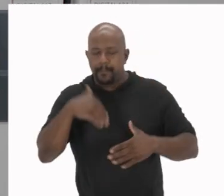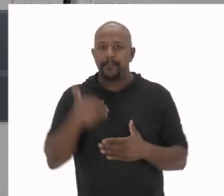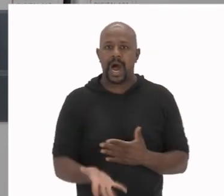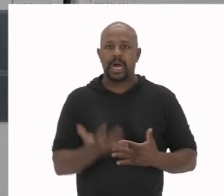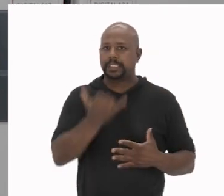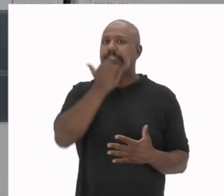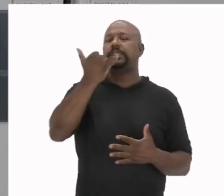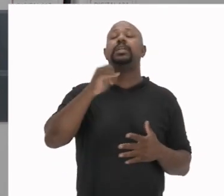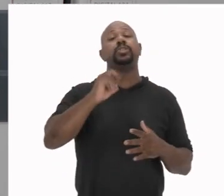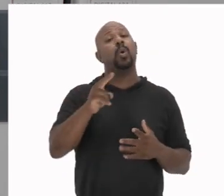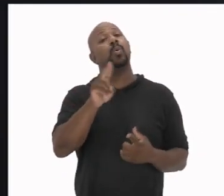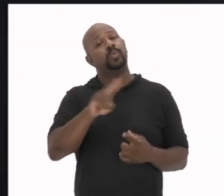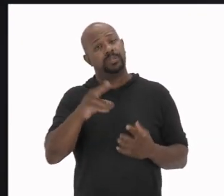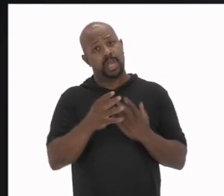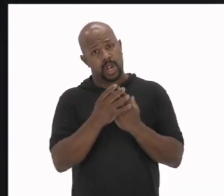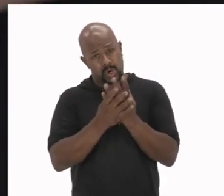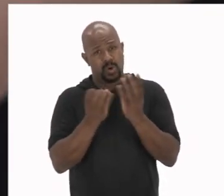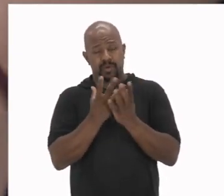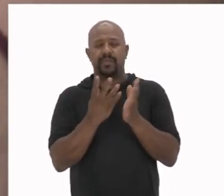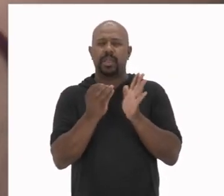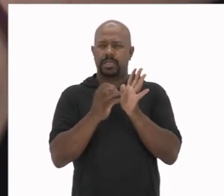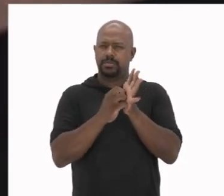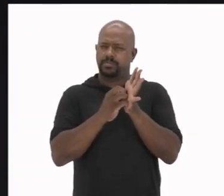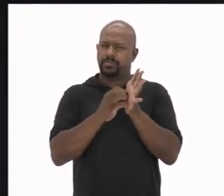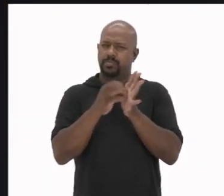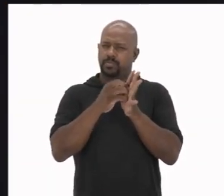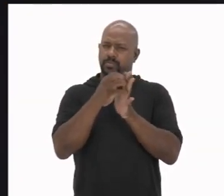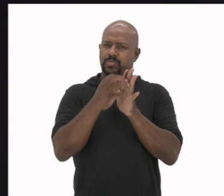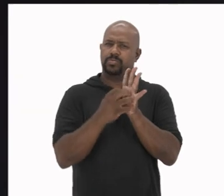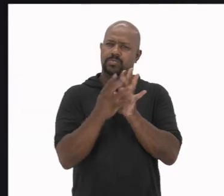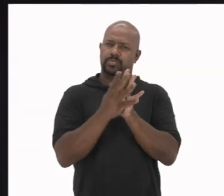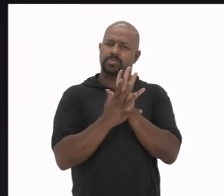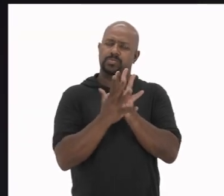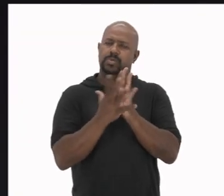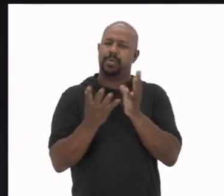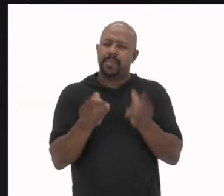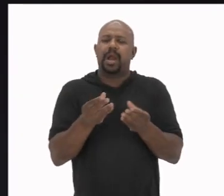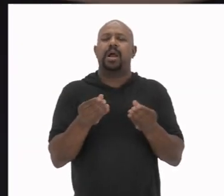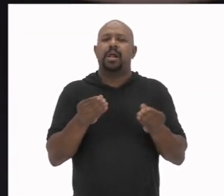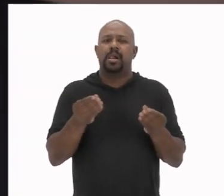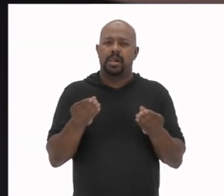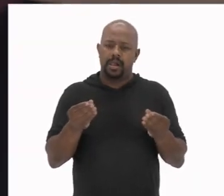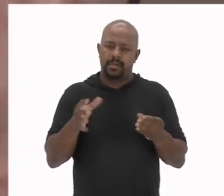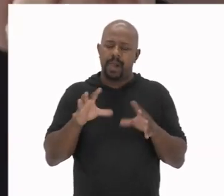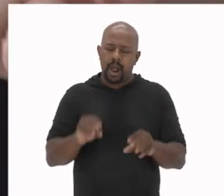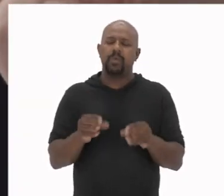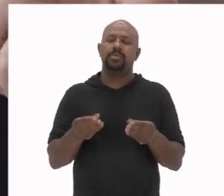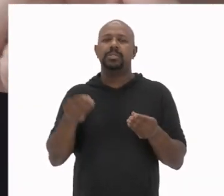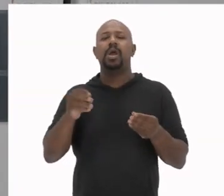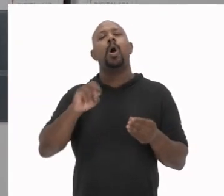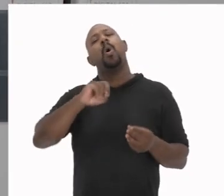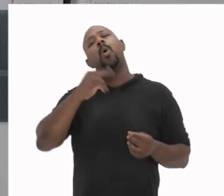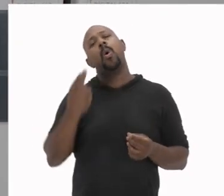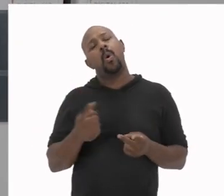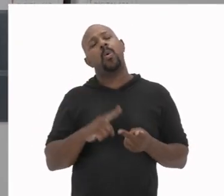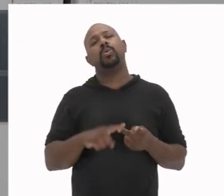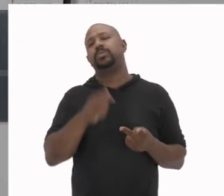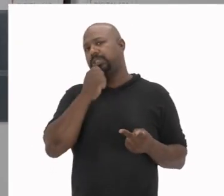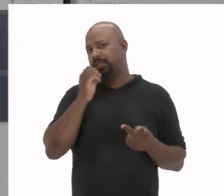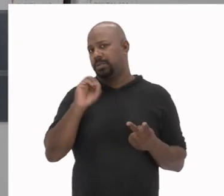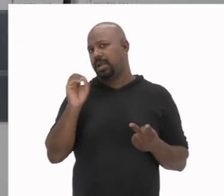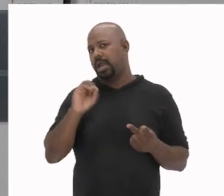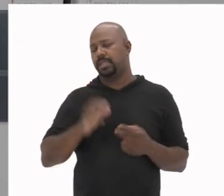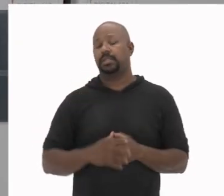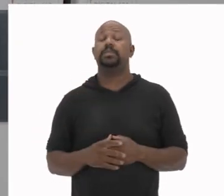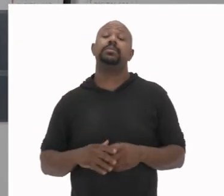e você pode causar um acidente. Então, ou usa uma luva com antiderrapante na palma da mão, né, para conseguir conter o